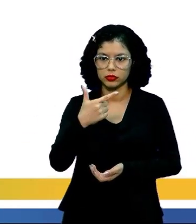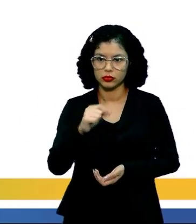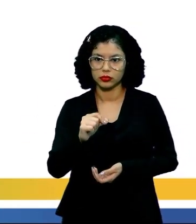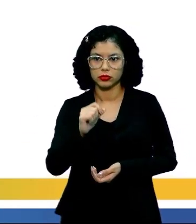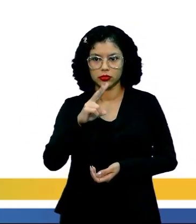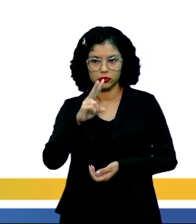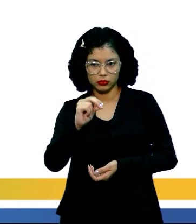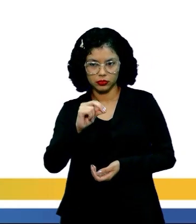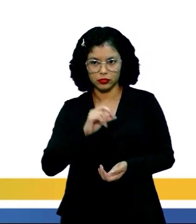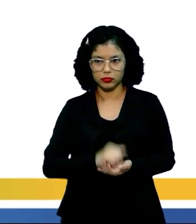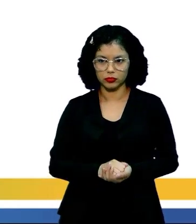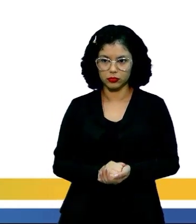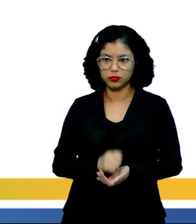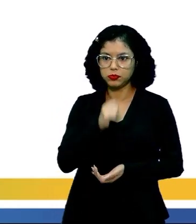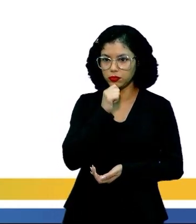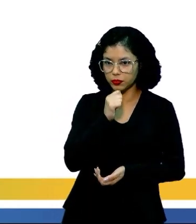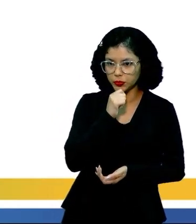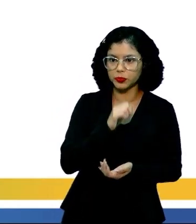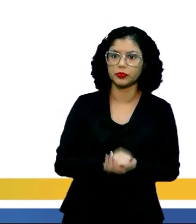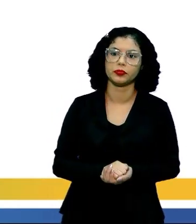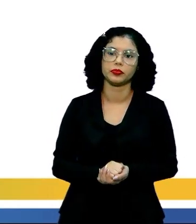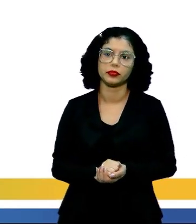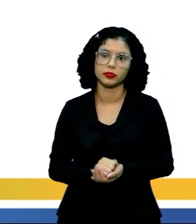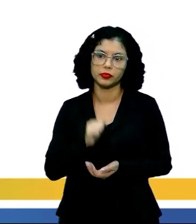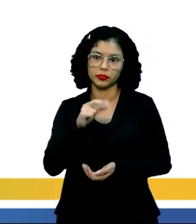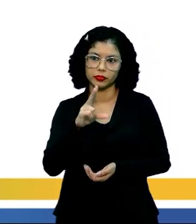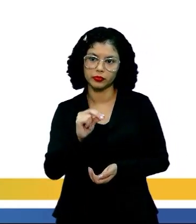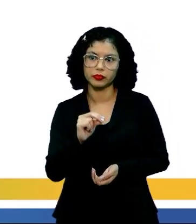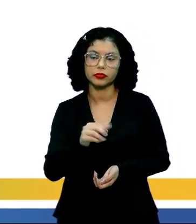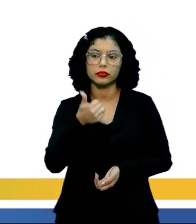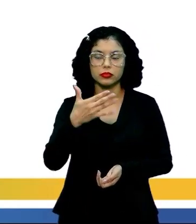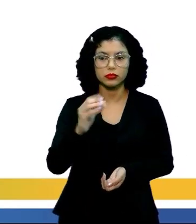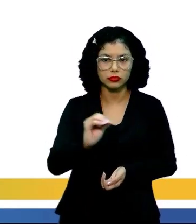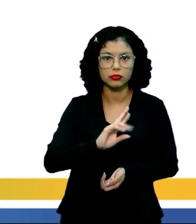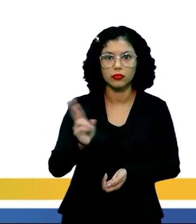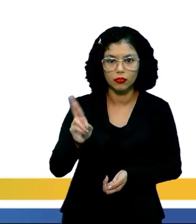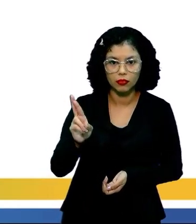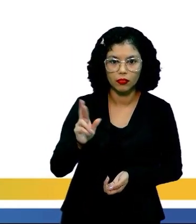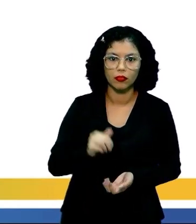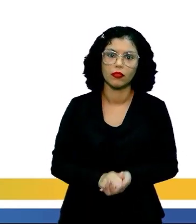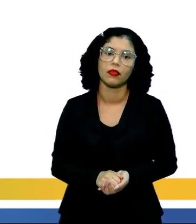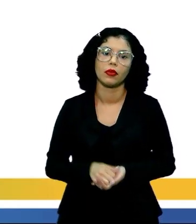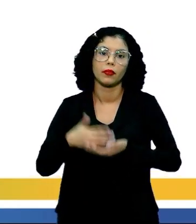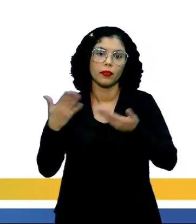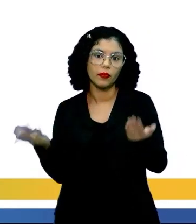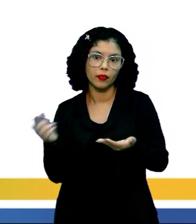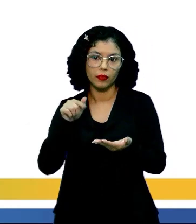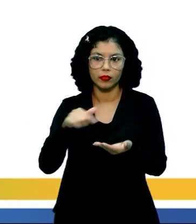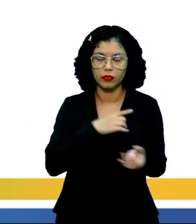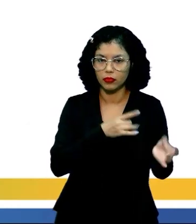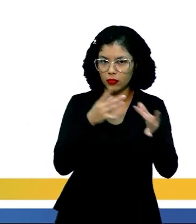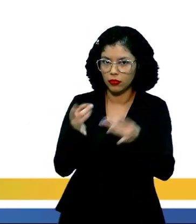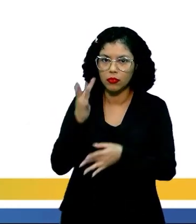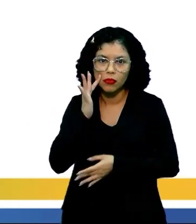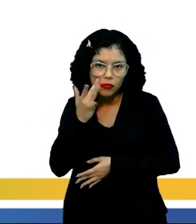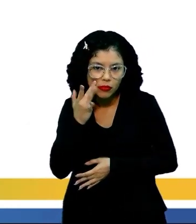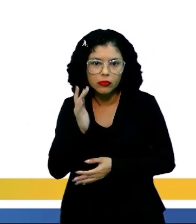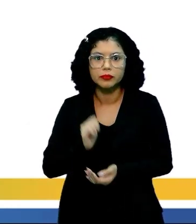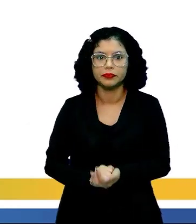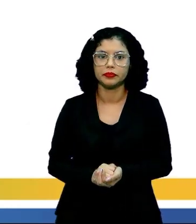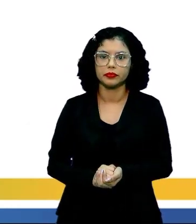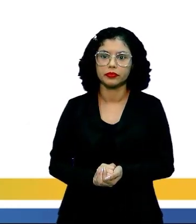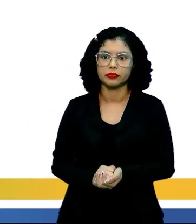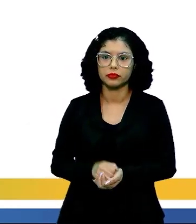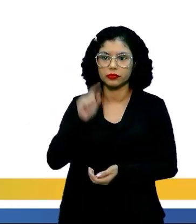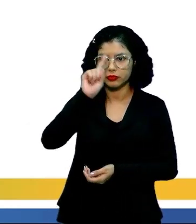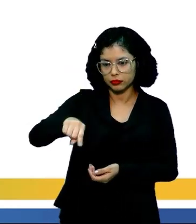de 50. Logo, 20% de 50 equivale a R$10. Aqui tem uma dica de ouro, pessoal.